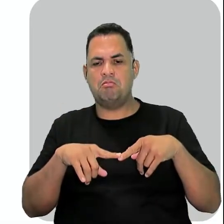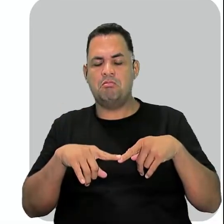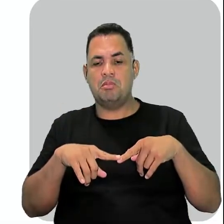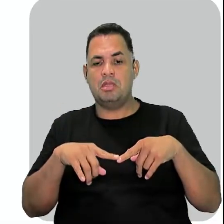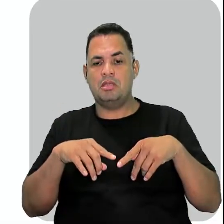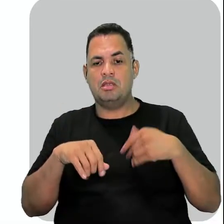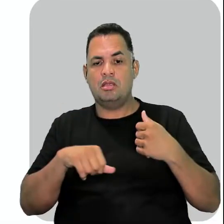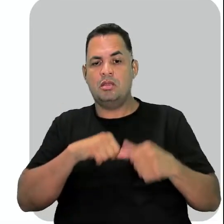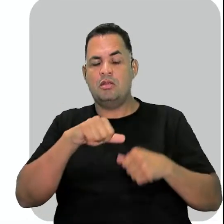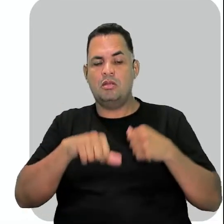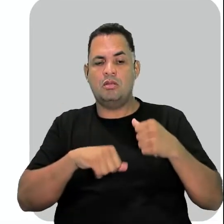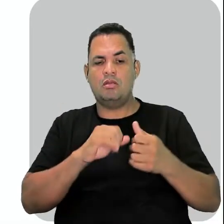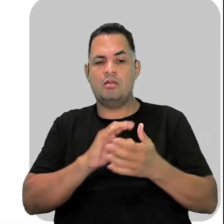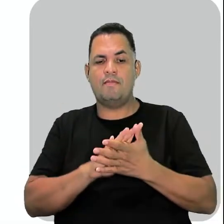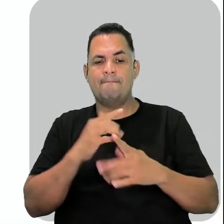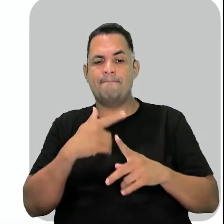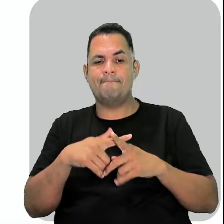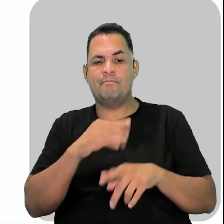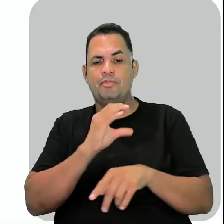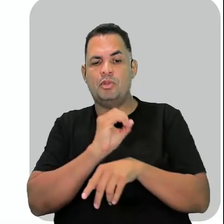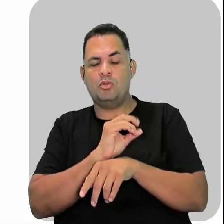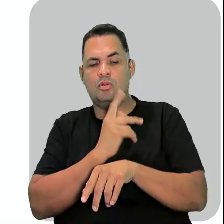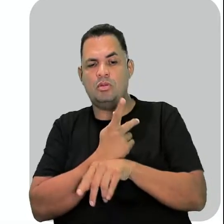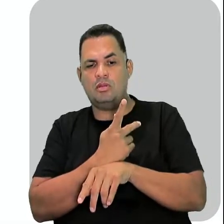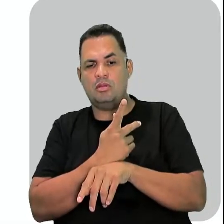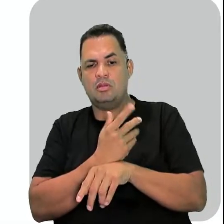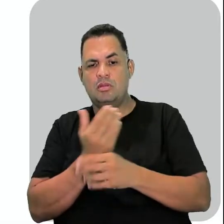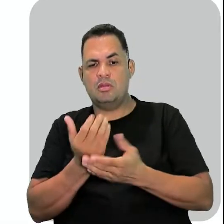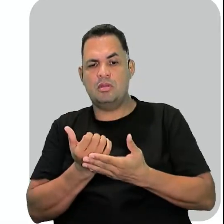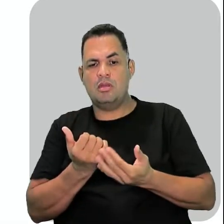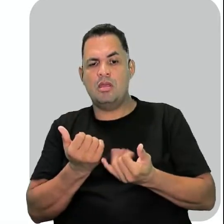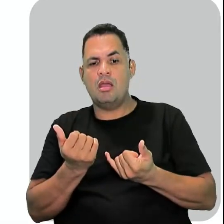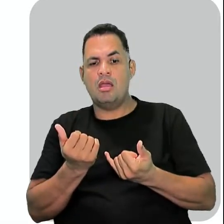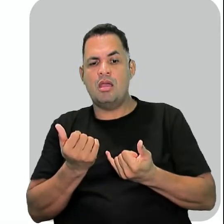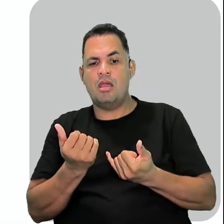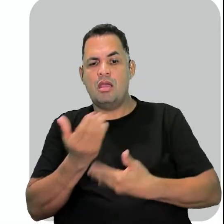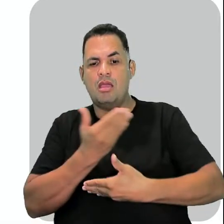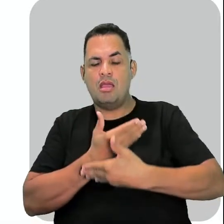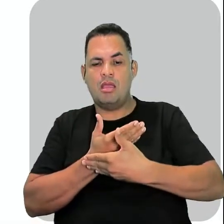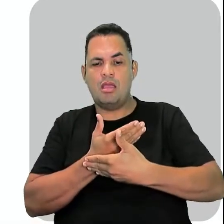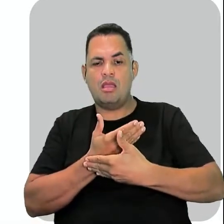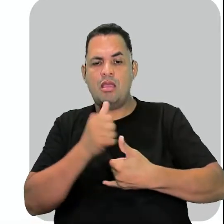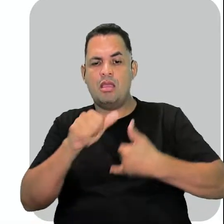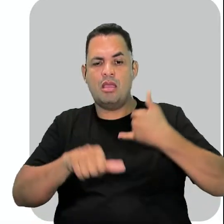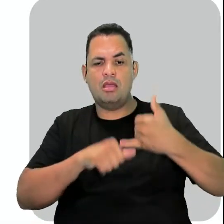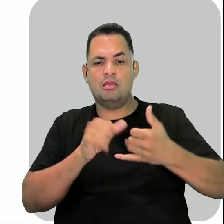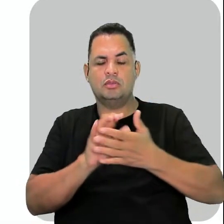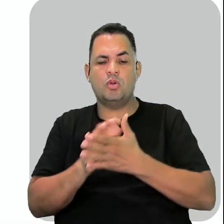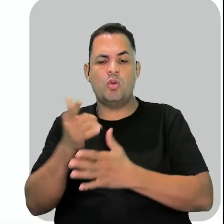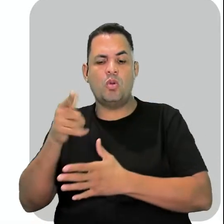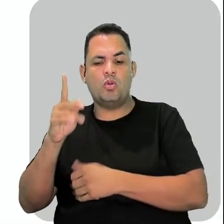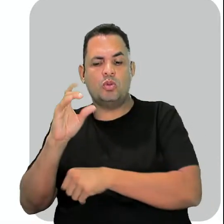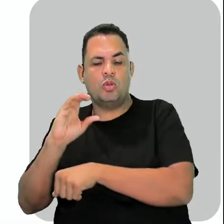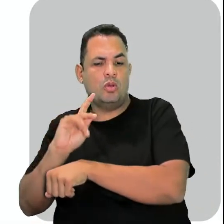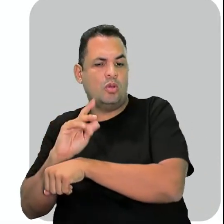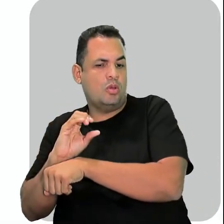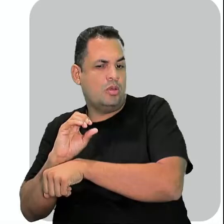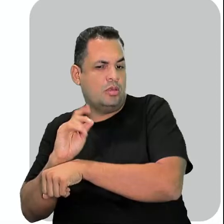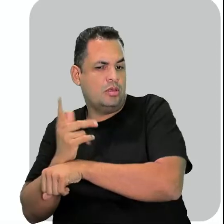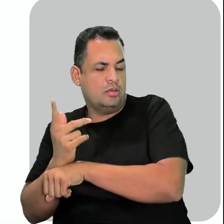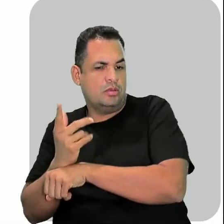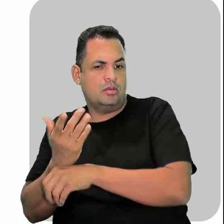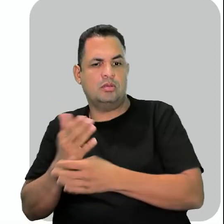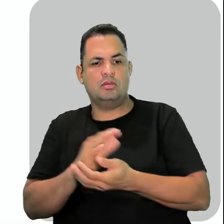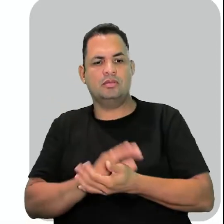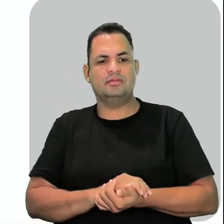quê? Porque a hidroxila de um álcool vai reagir com o hidrogênio do outro, fazendo com que esse oxigênio se ligue